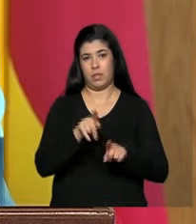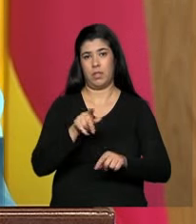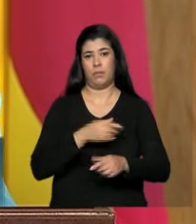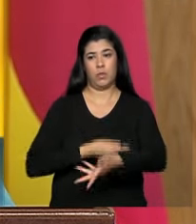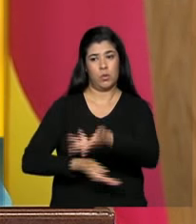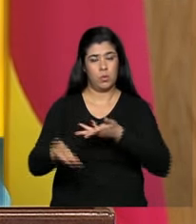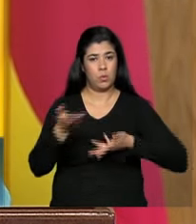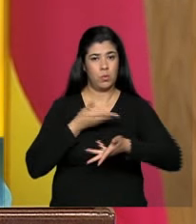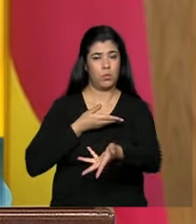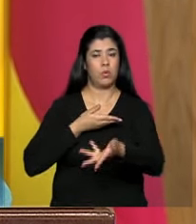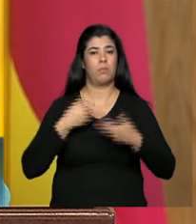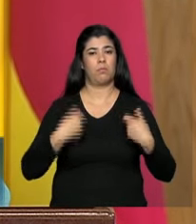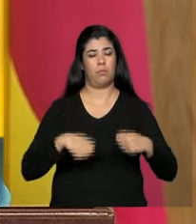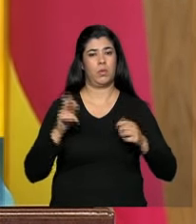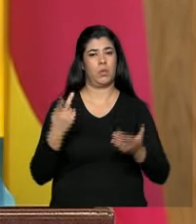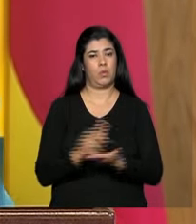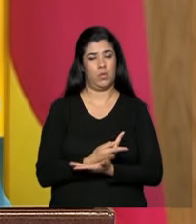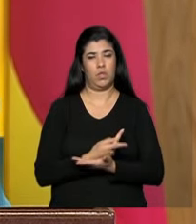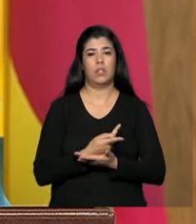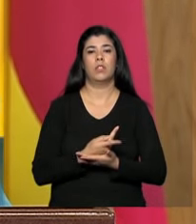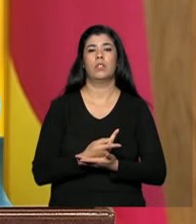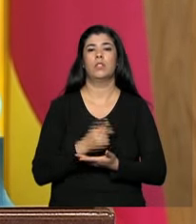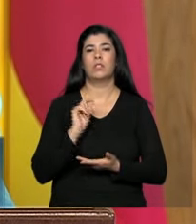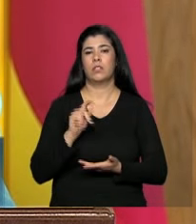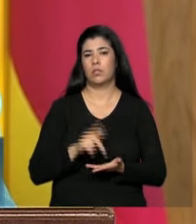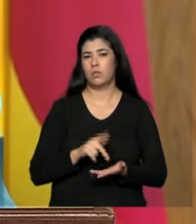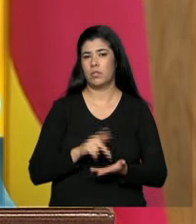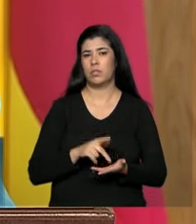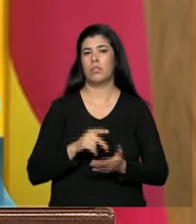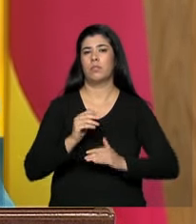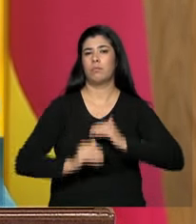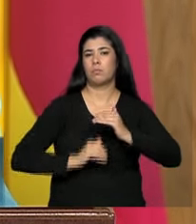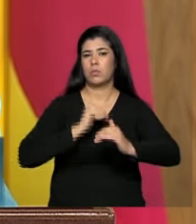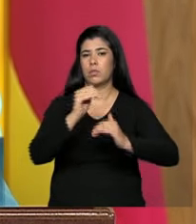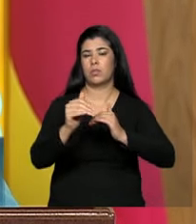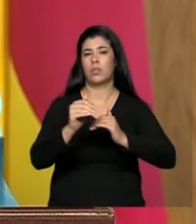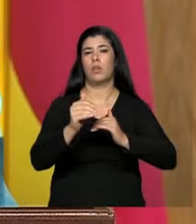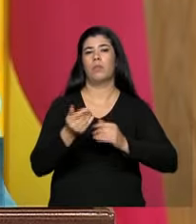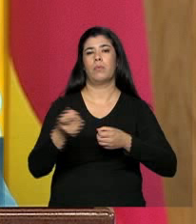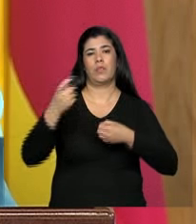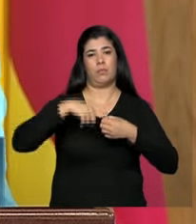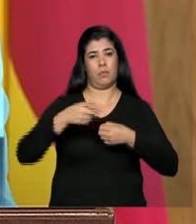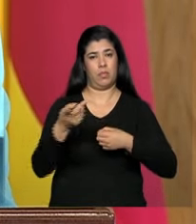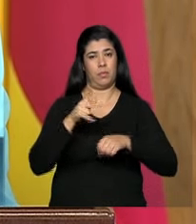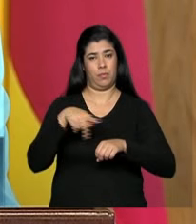oferta deve se tornar um grande passo na nossa cooperação.